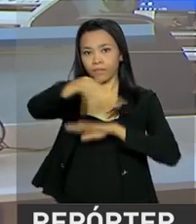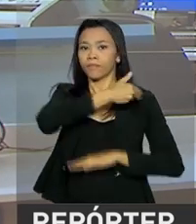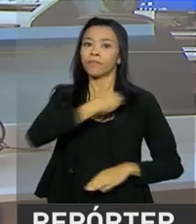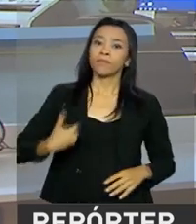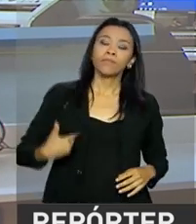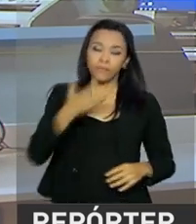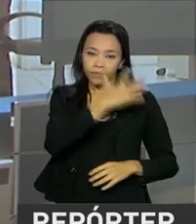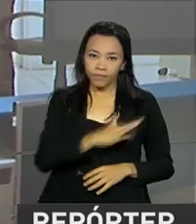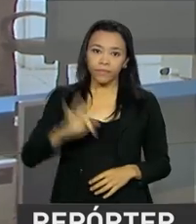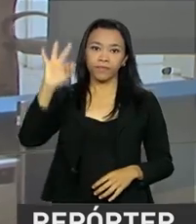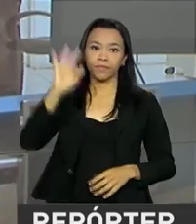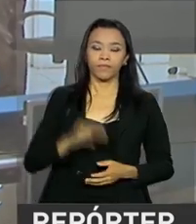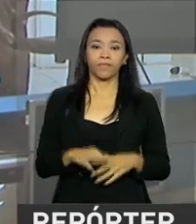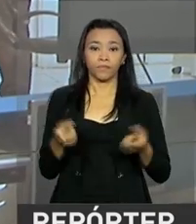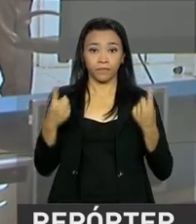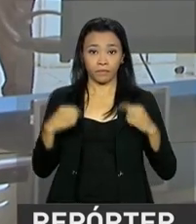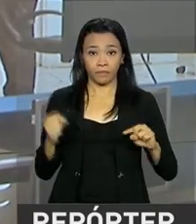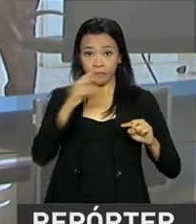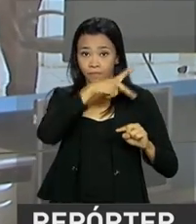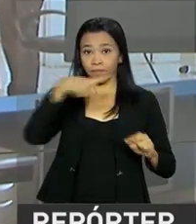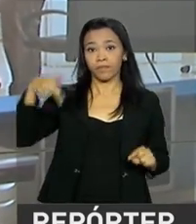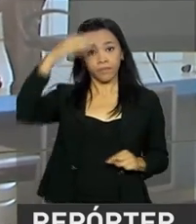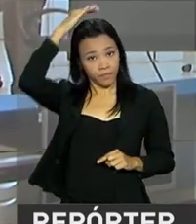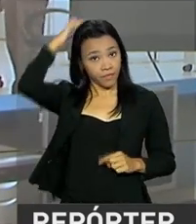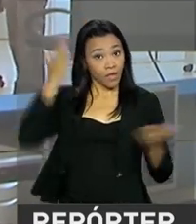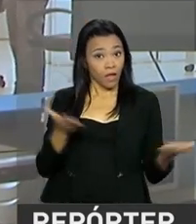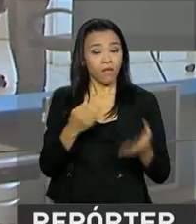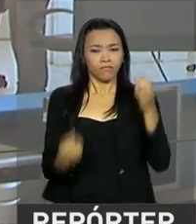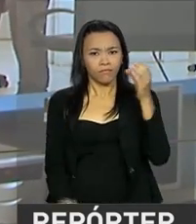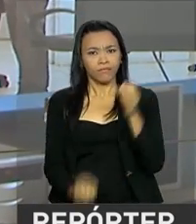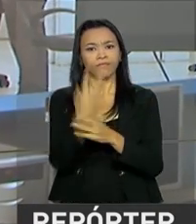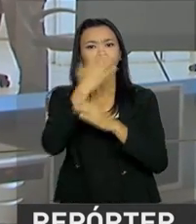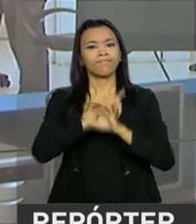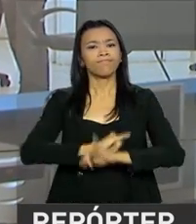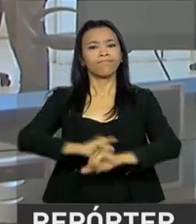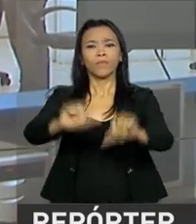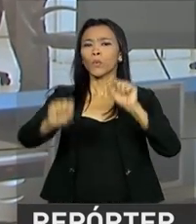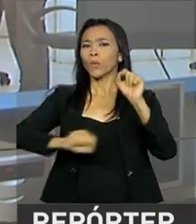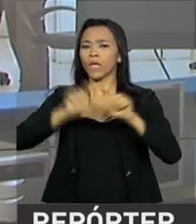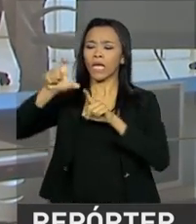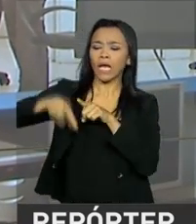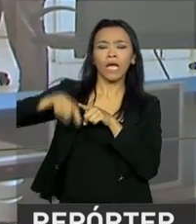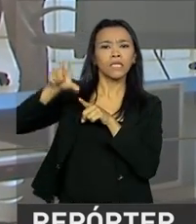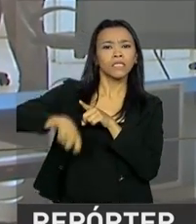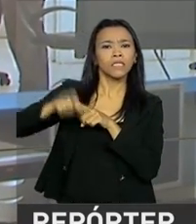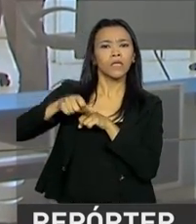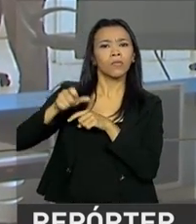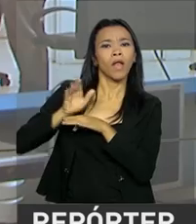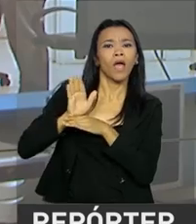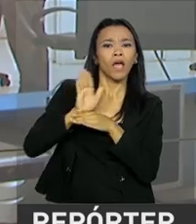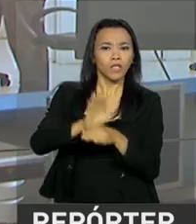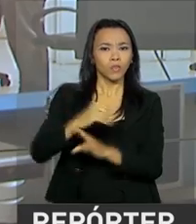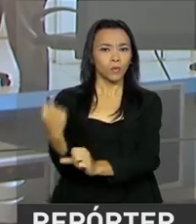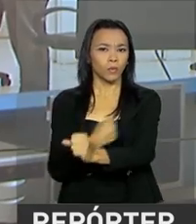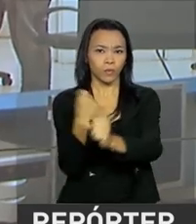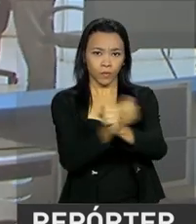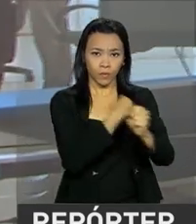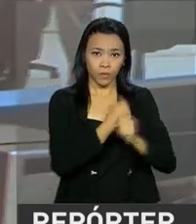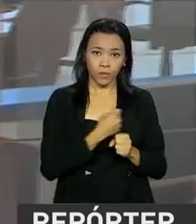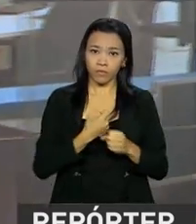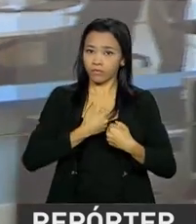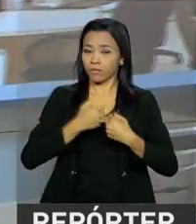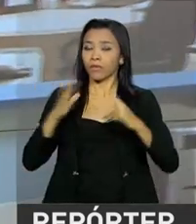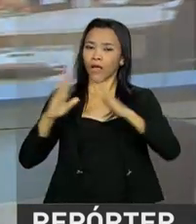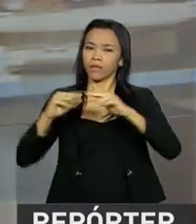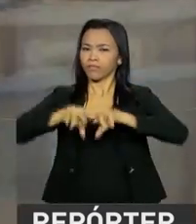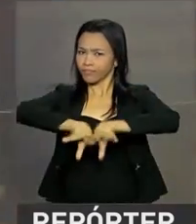governo federal. O presidente Michel Temer vai lançar hoje o cartão Reforma. Quem explica pra gente é a repórter Paola Diorte, que está lá